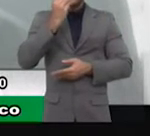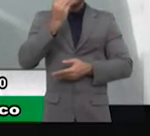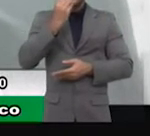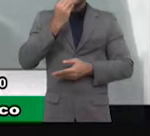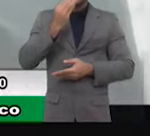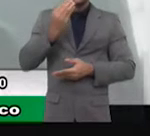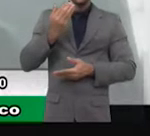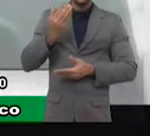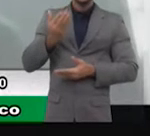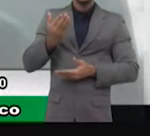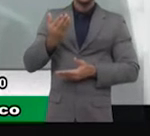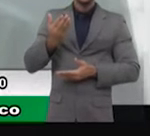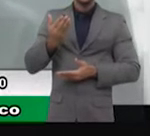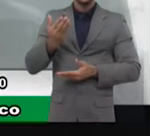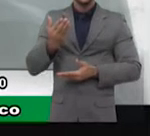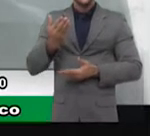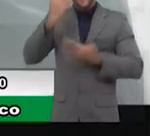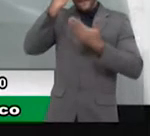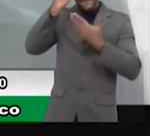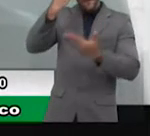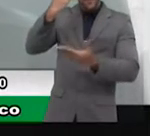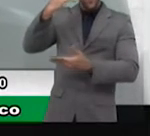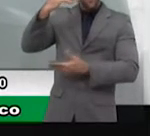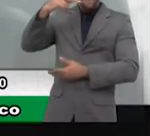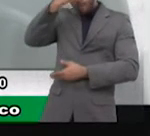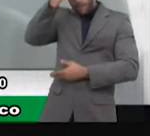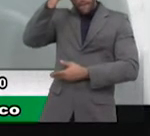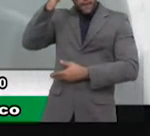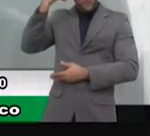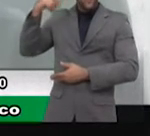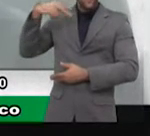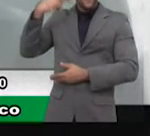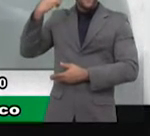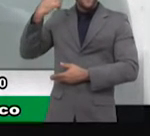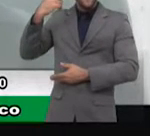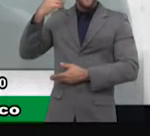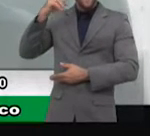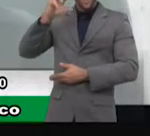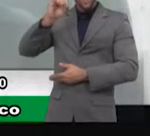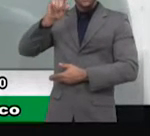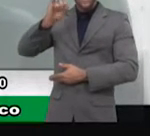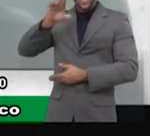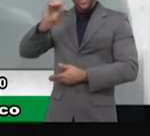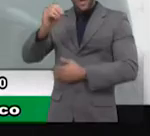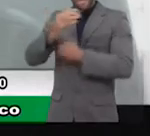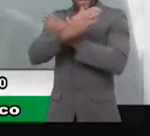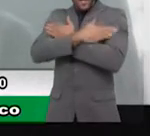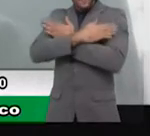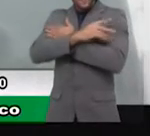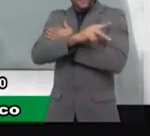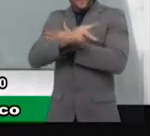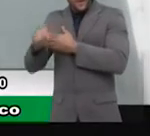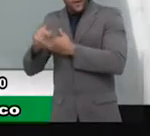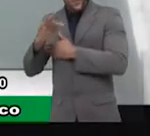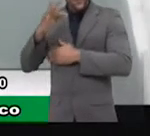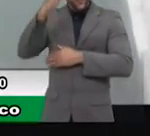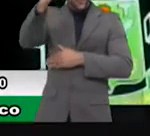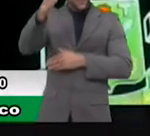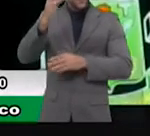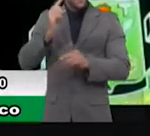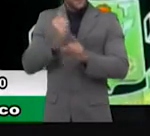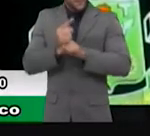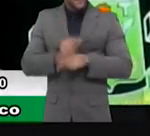respeito, pela consideração que sempre teve por mim. Um abraço, presidente. Até a próxima, se Deus quiser.